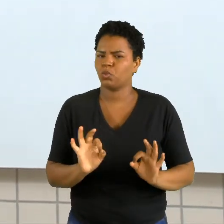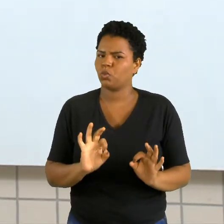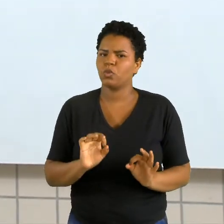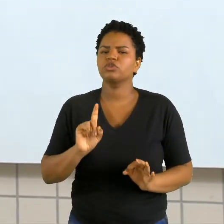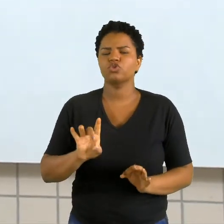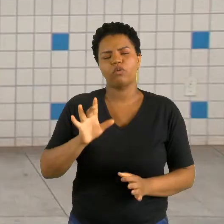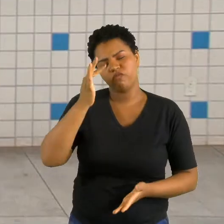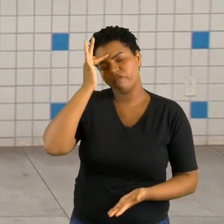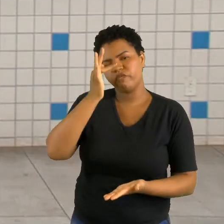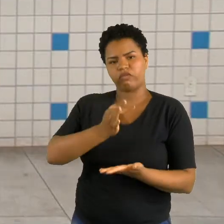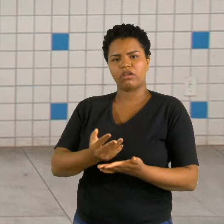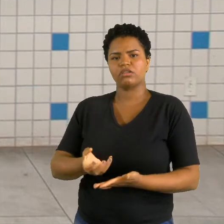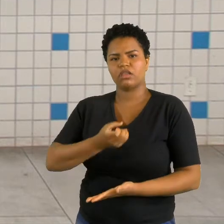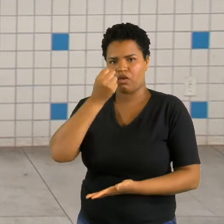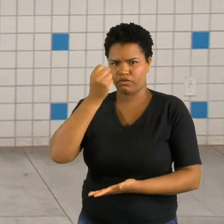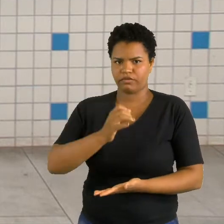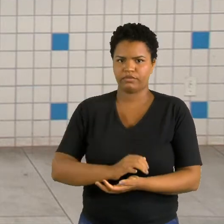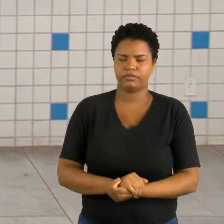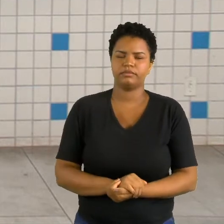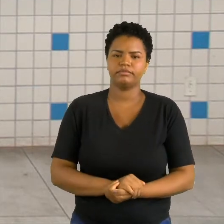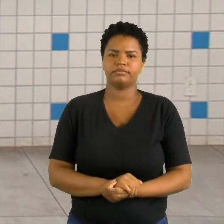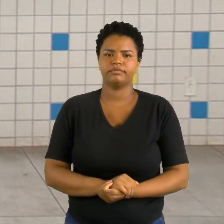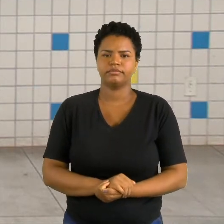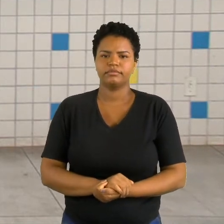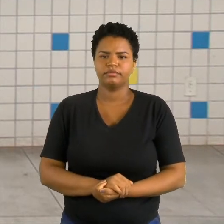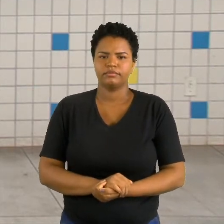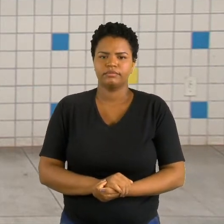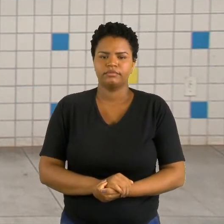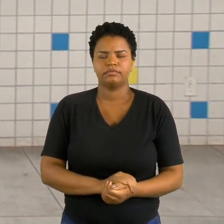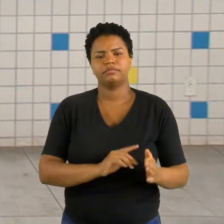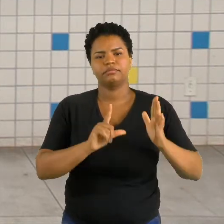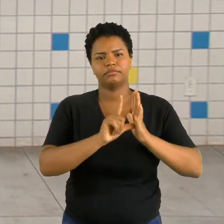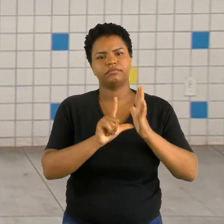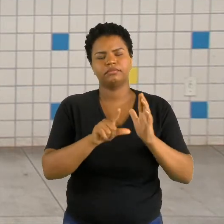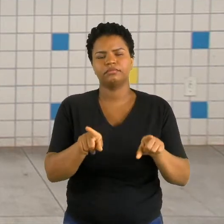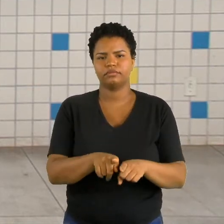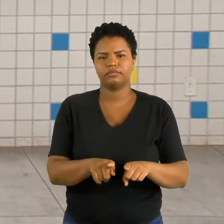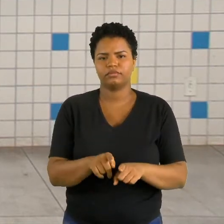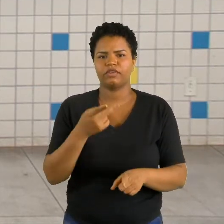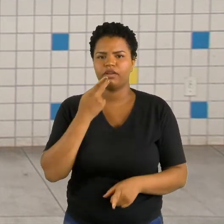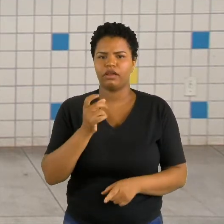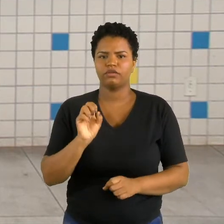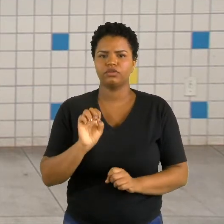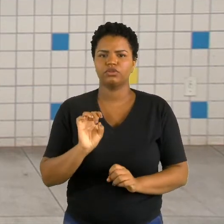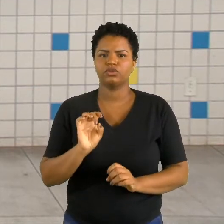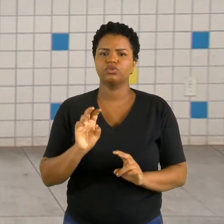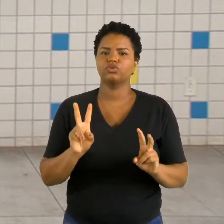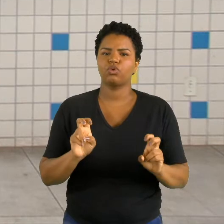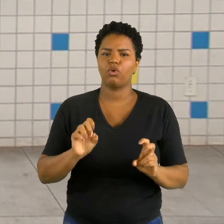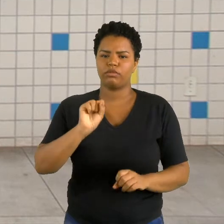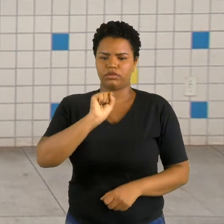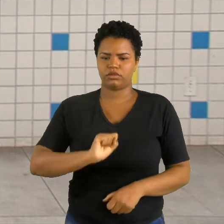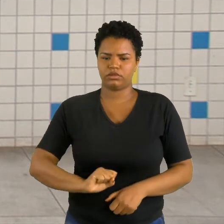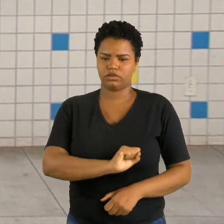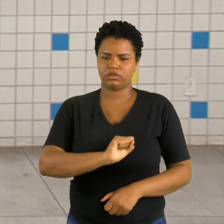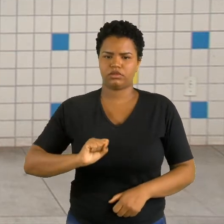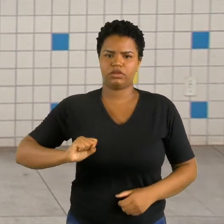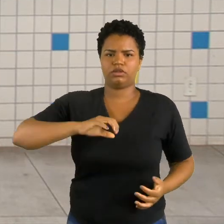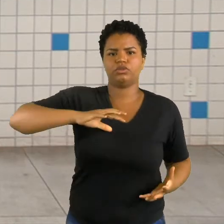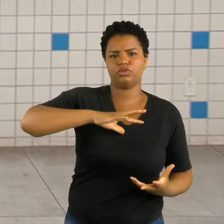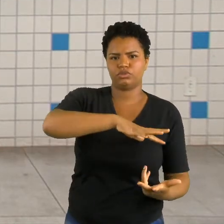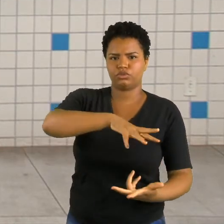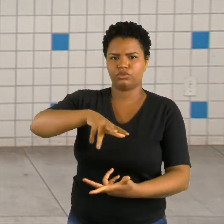agora os princípios do luteranismo. Nós podemos destacar, o primeiro princípio do luteranismo é a salvação pela fé.